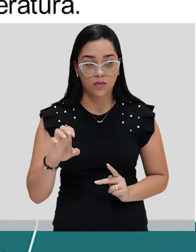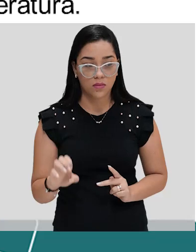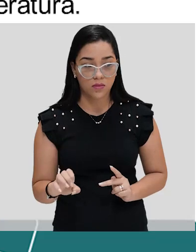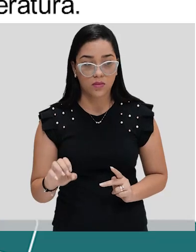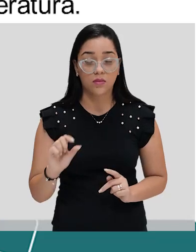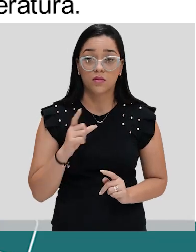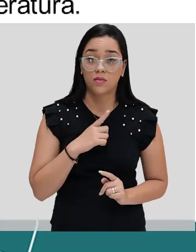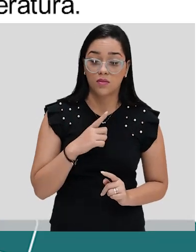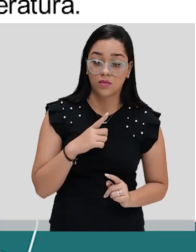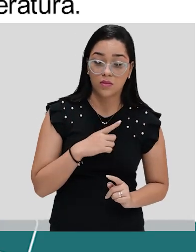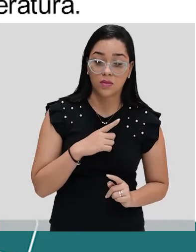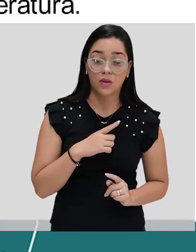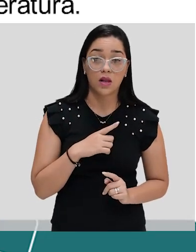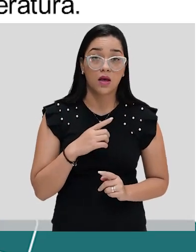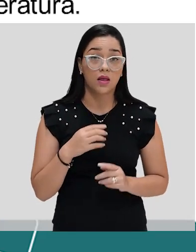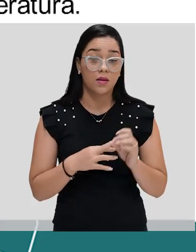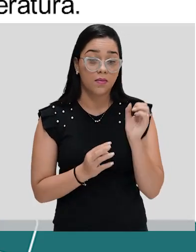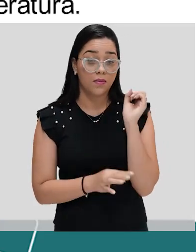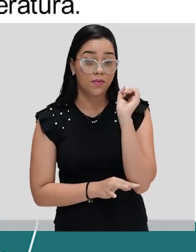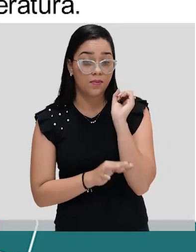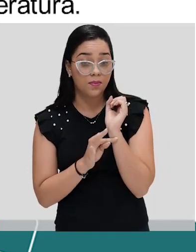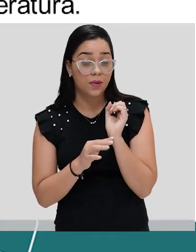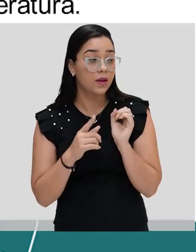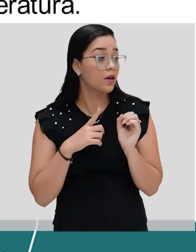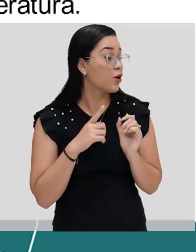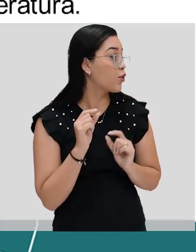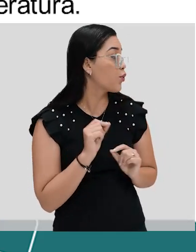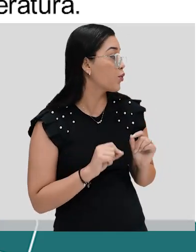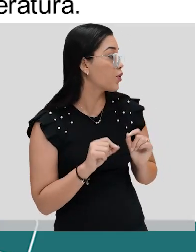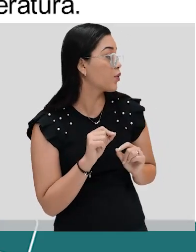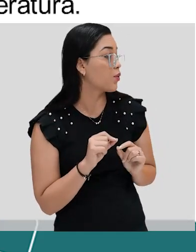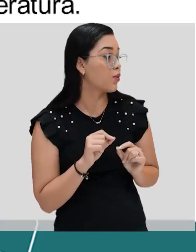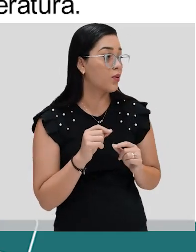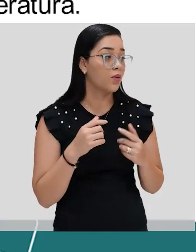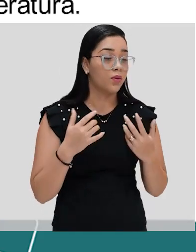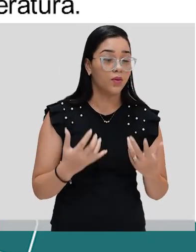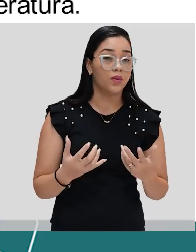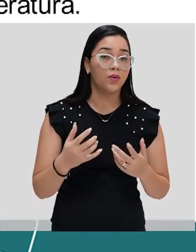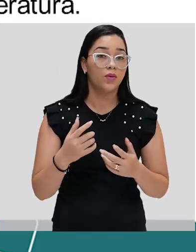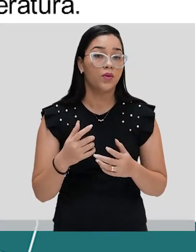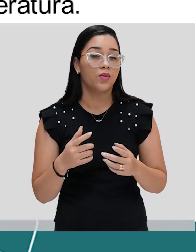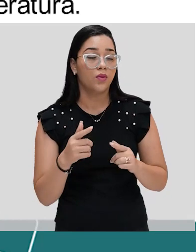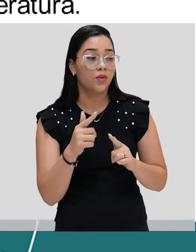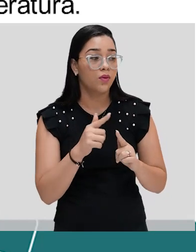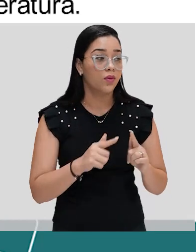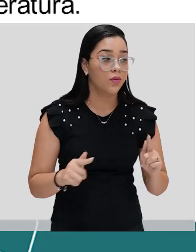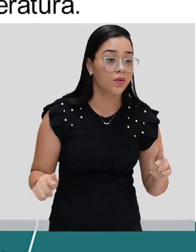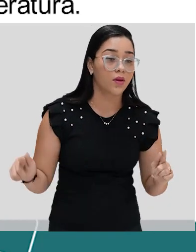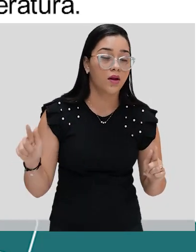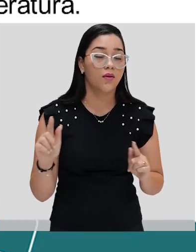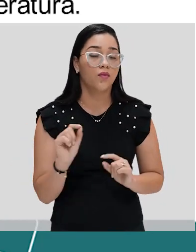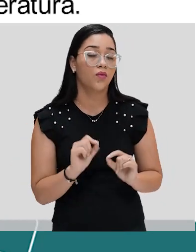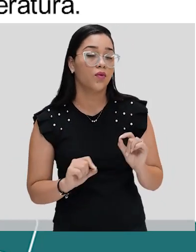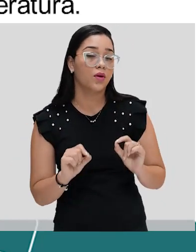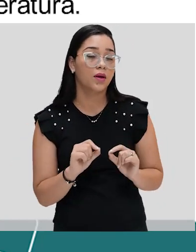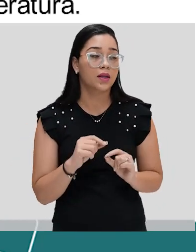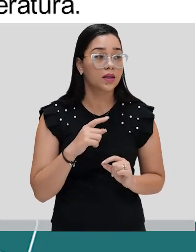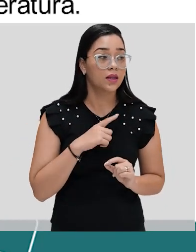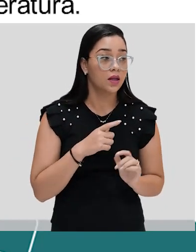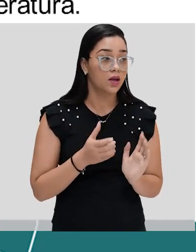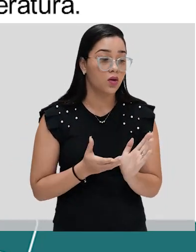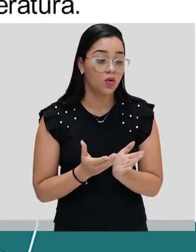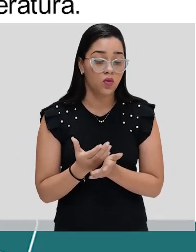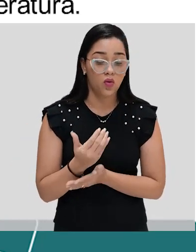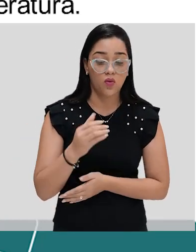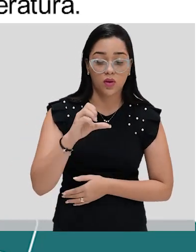a temperatura, nós podemos gerar um gráfico. E esse gráfico vamos denominar de curva